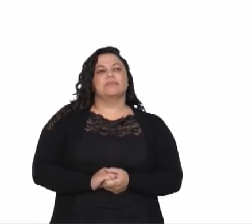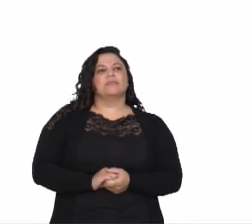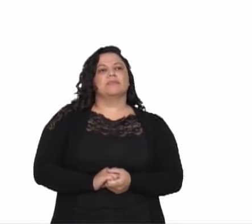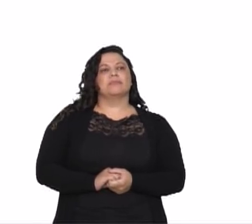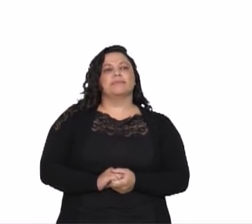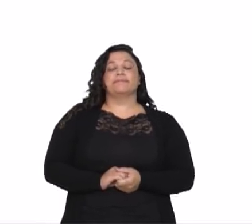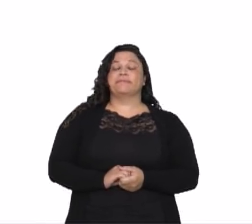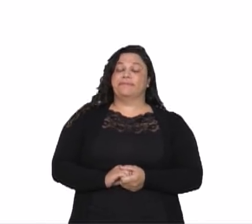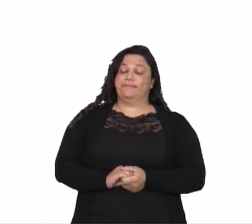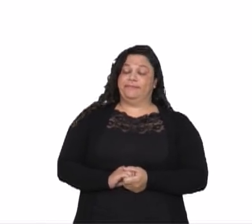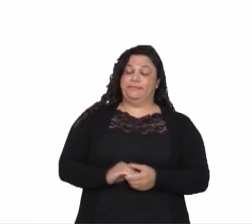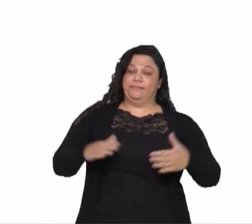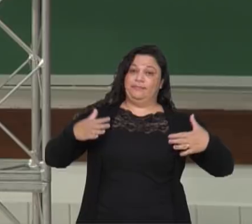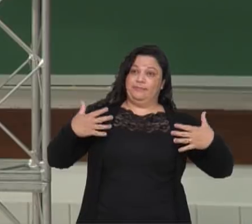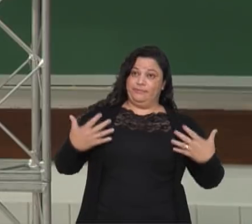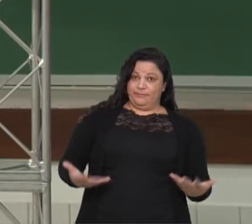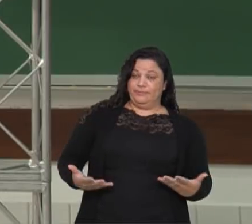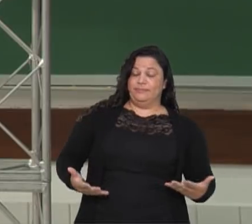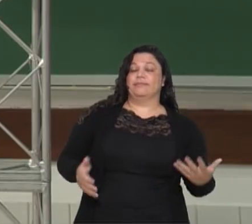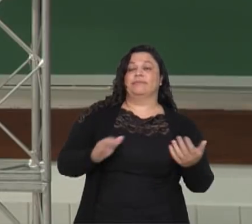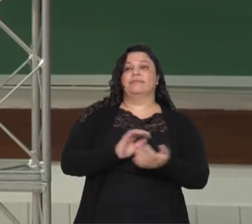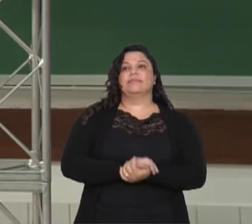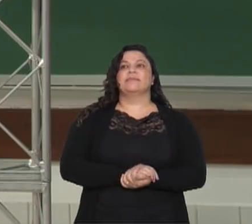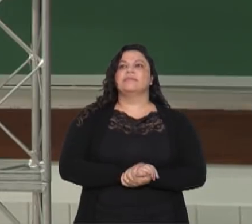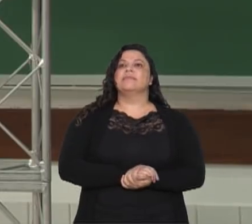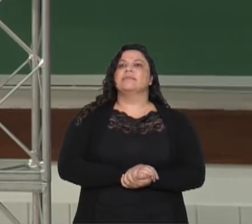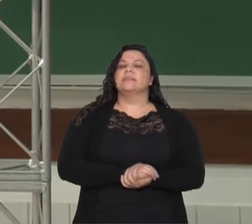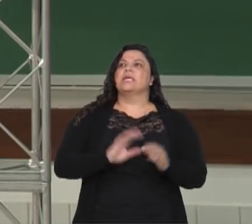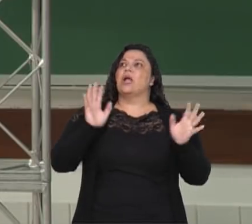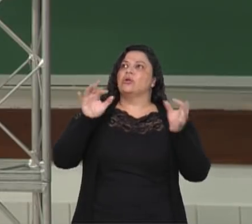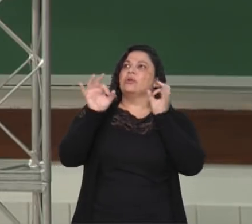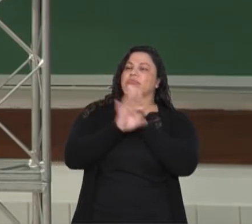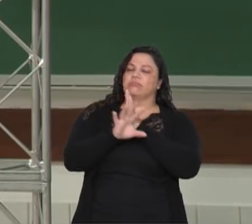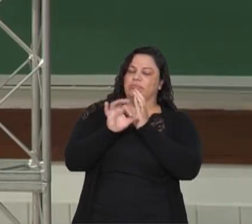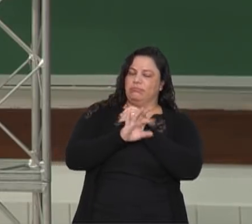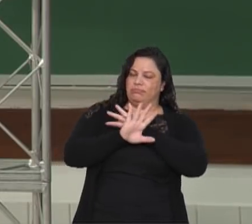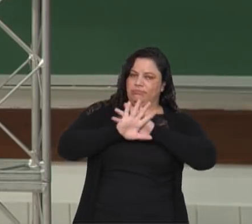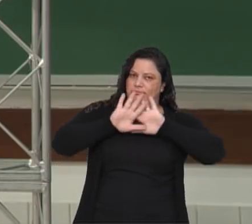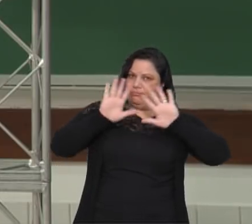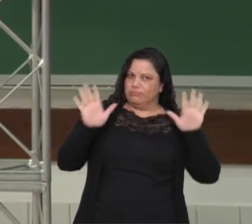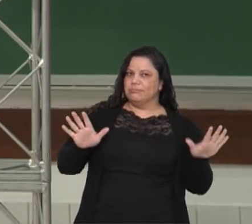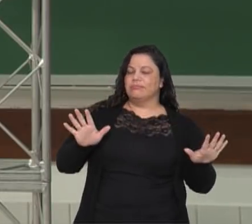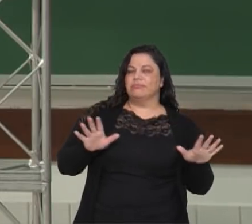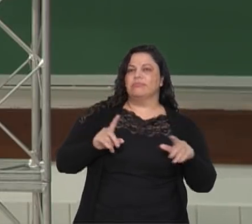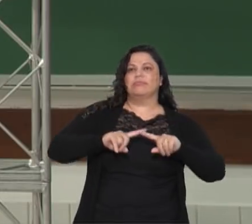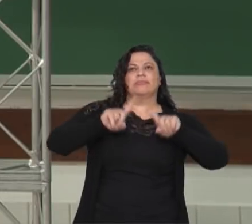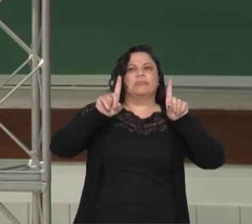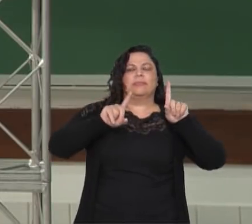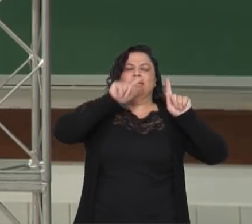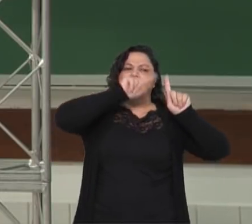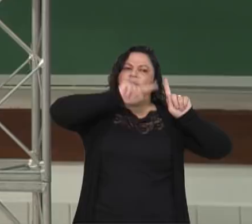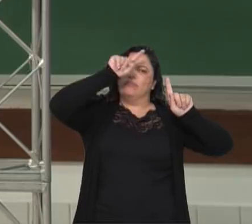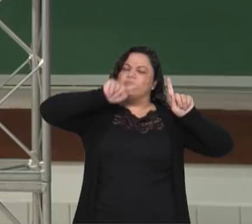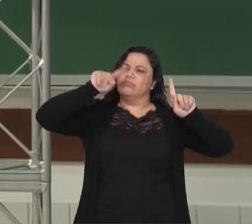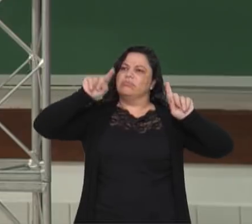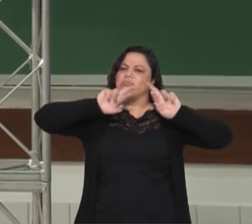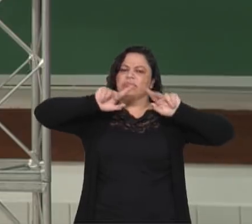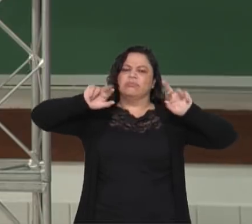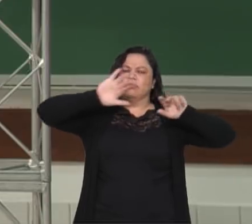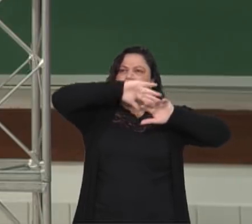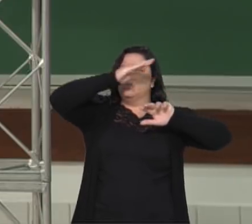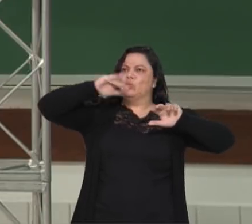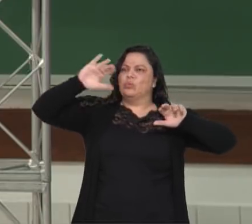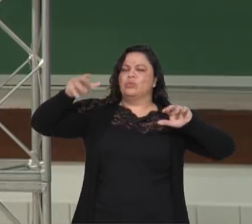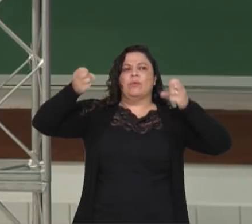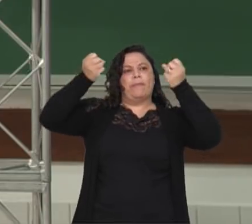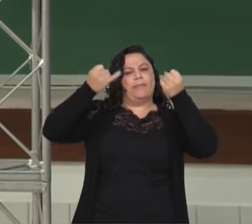Então assim, a gente já terminou de falar sobre cada parâmetro sonoro, mas eu gostaria de pontuar algumas questões sobre os sons,